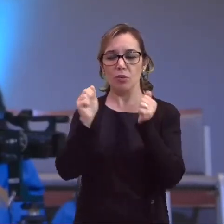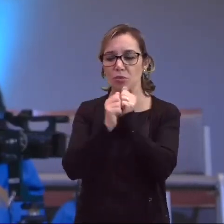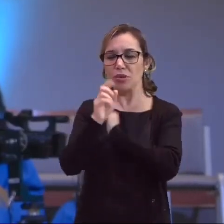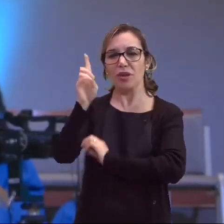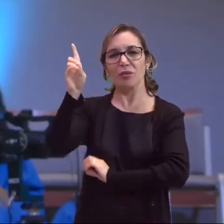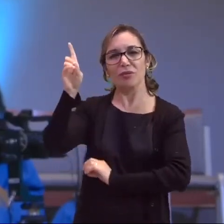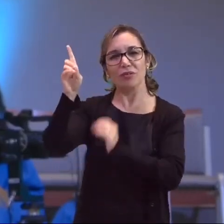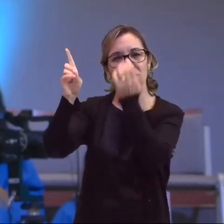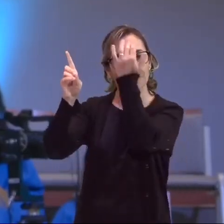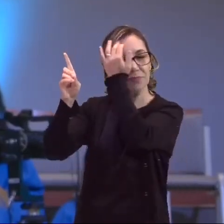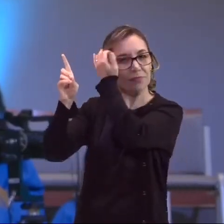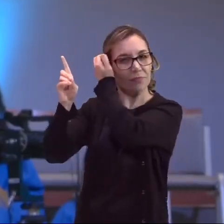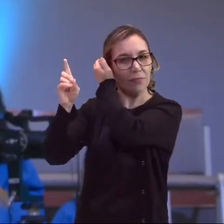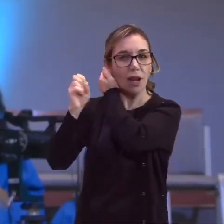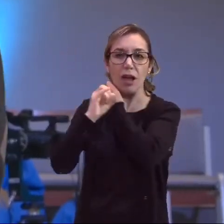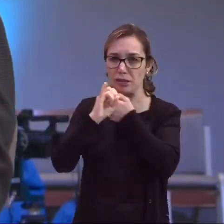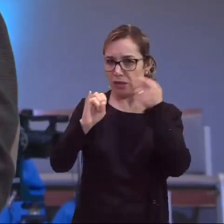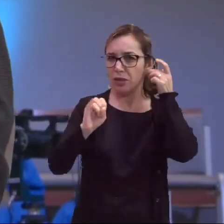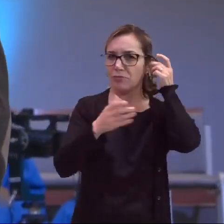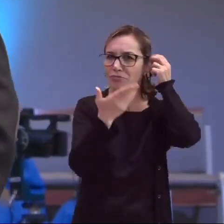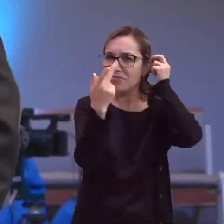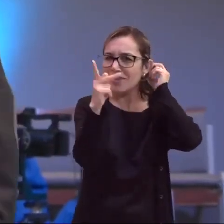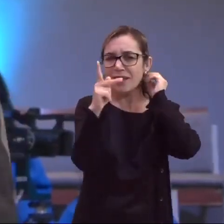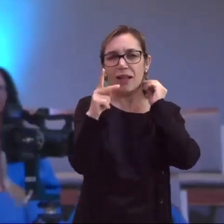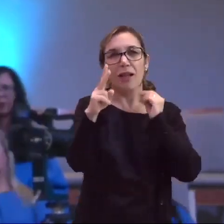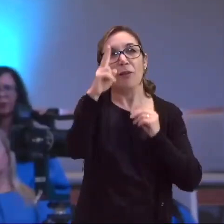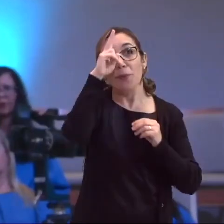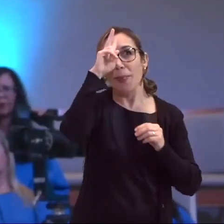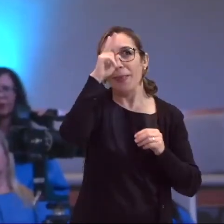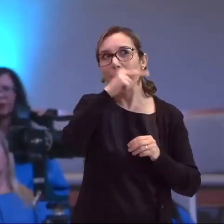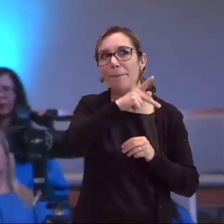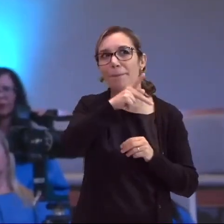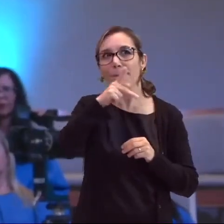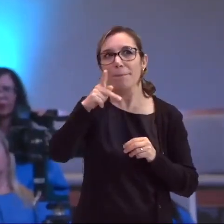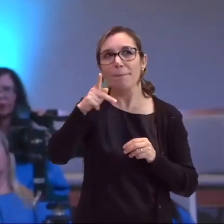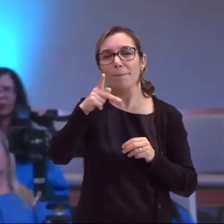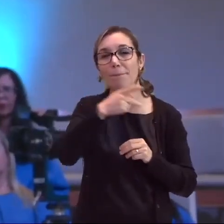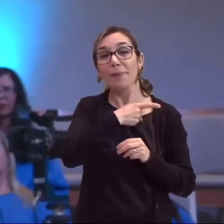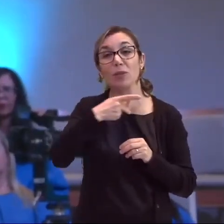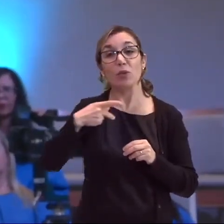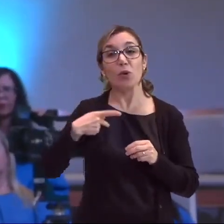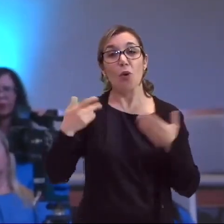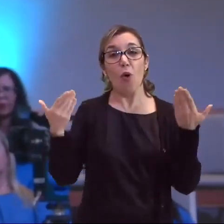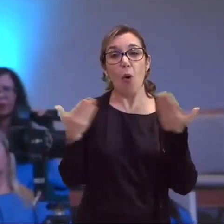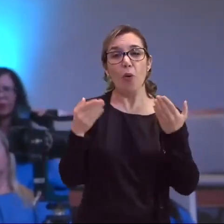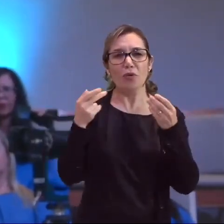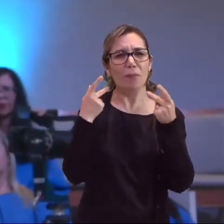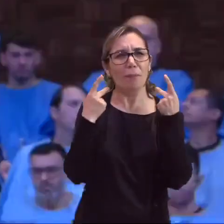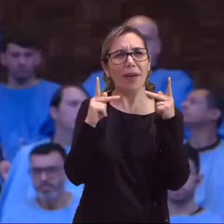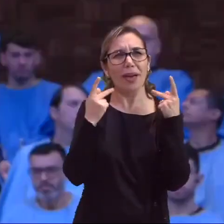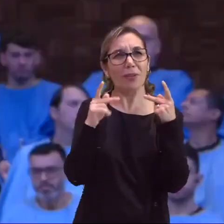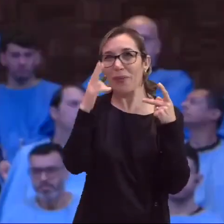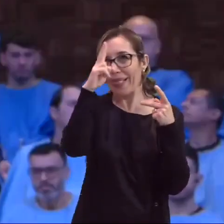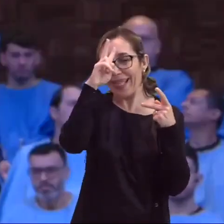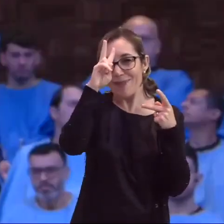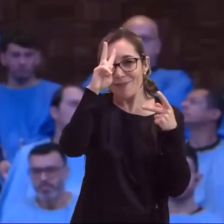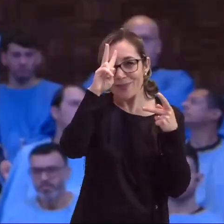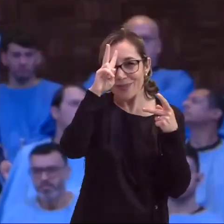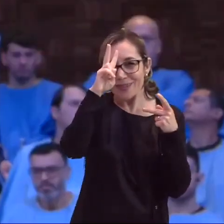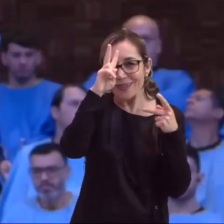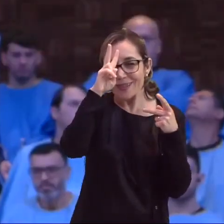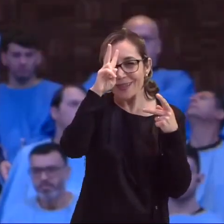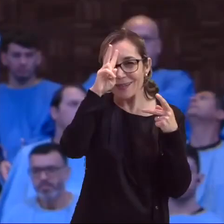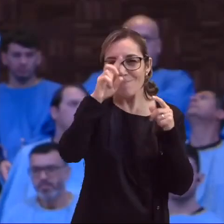e se você esquecer de tudo mais que eu falei que você leve para casa essa experiência na presença de Deus de